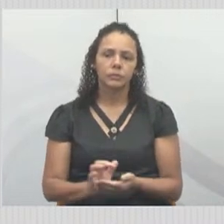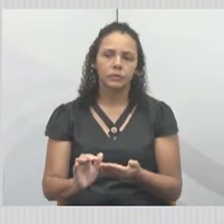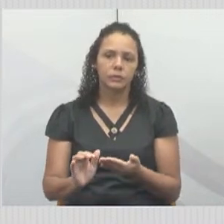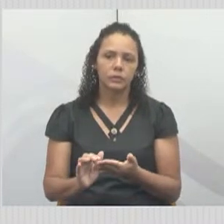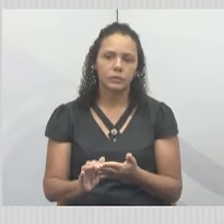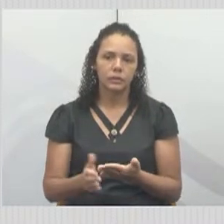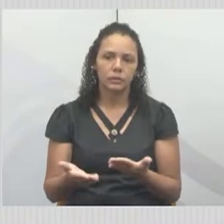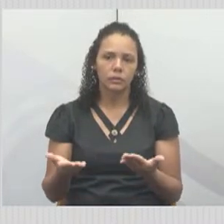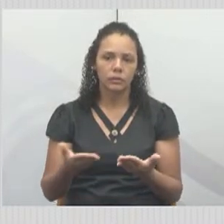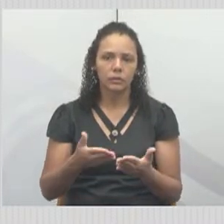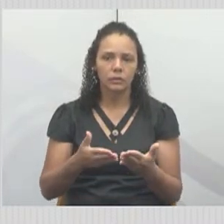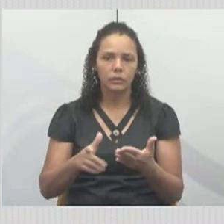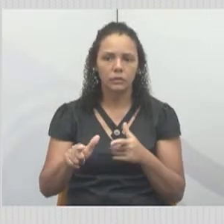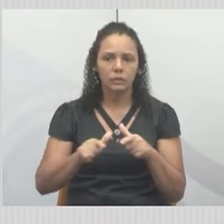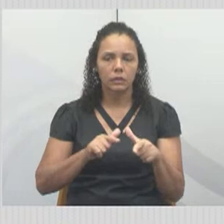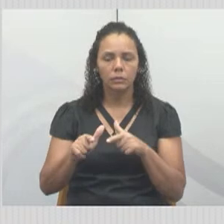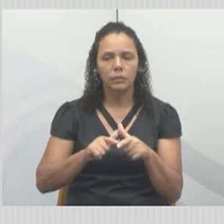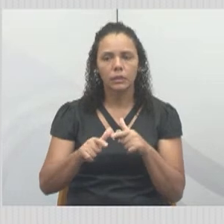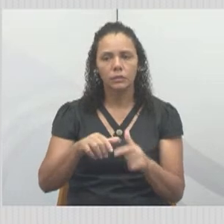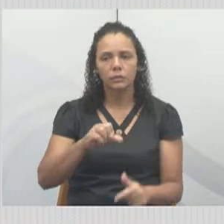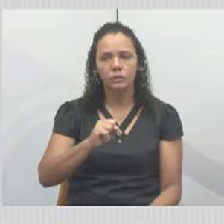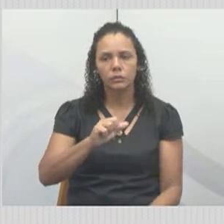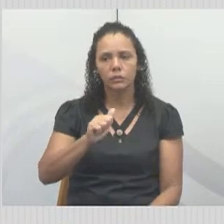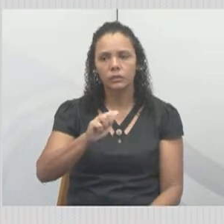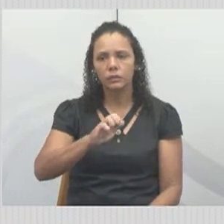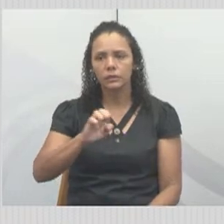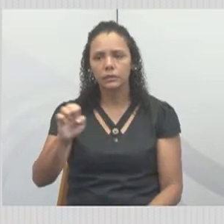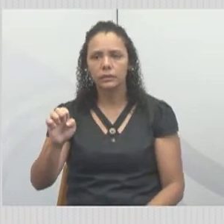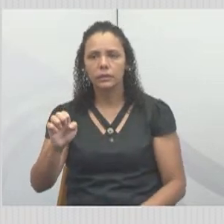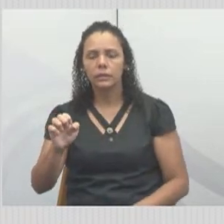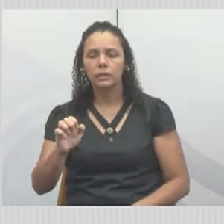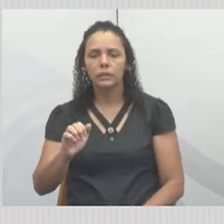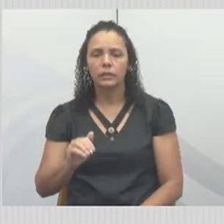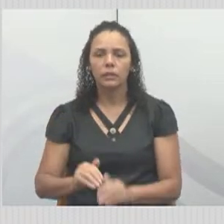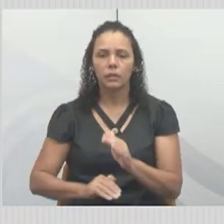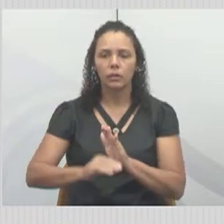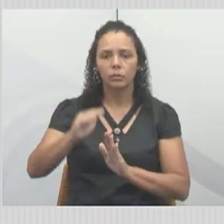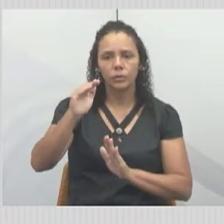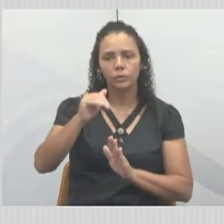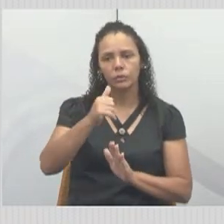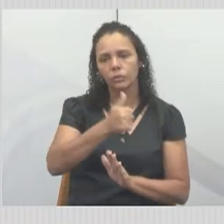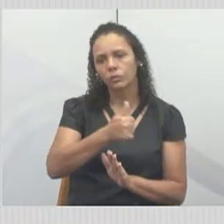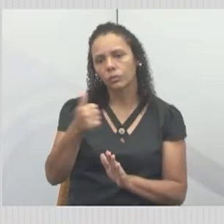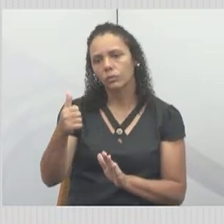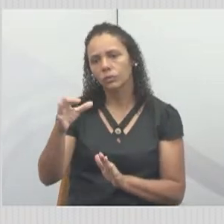Do SAI, a gente sai de um orçamento de 225 milhões para